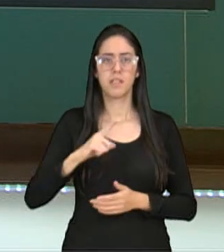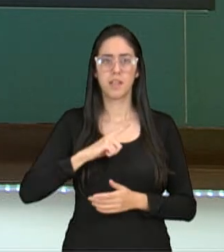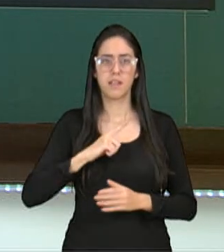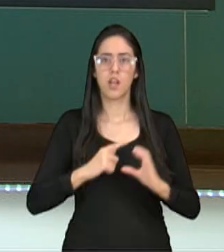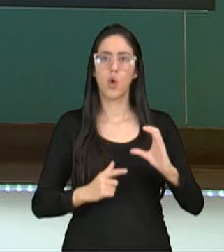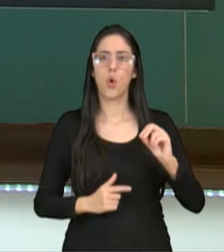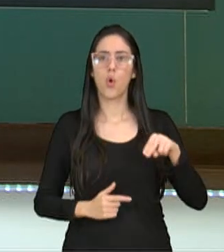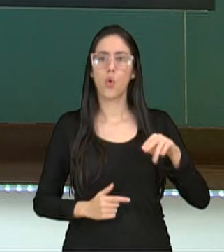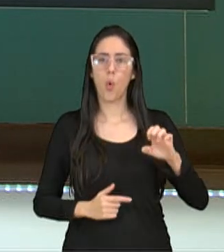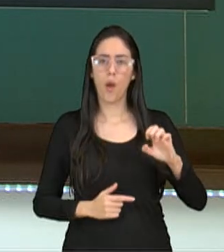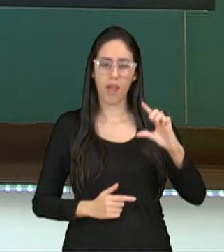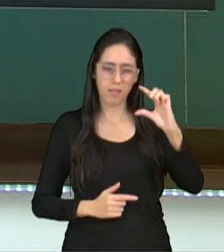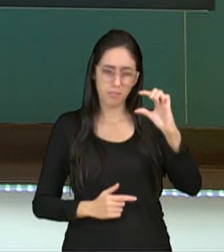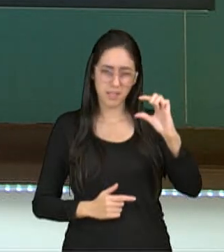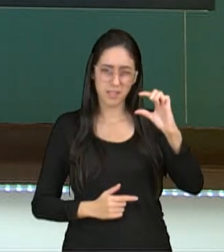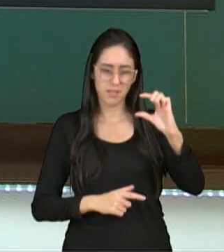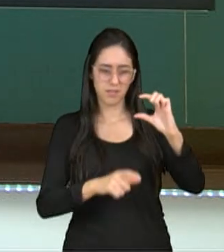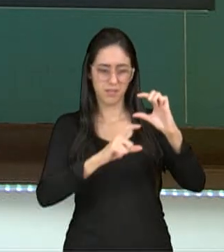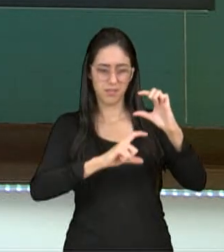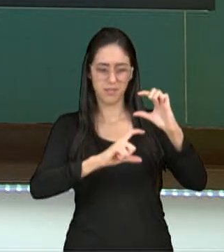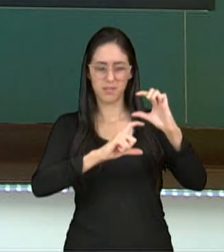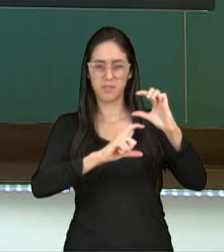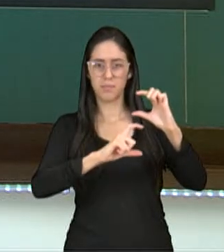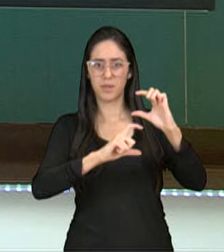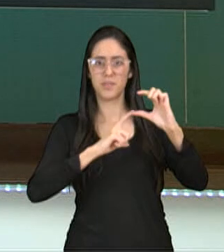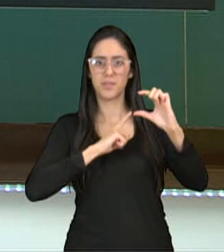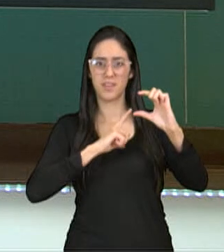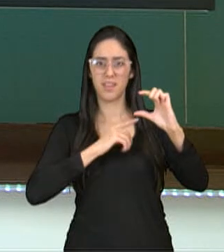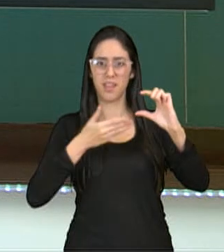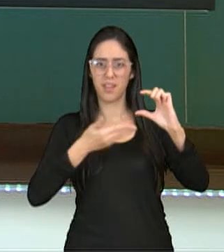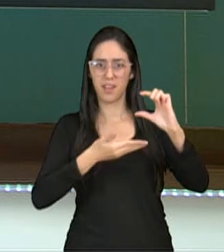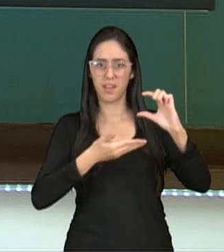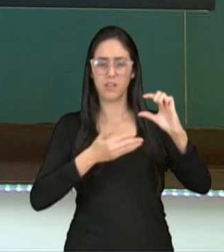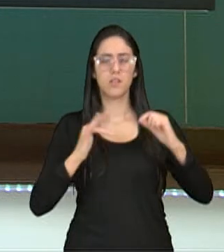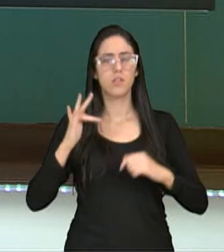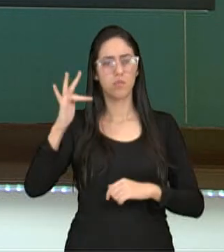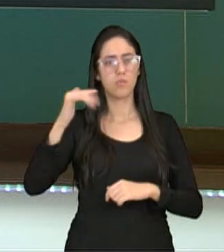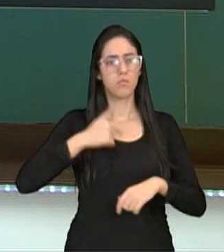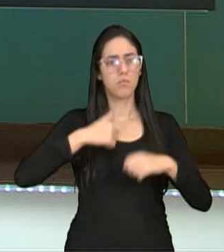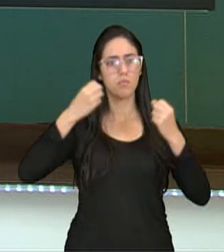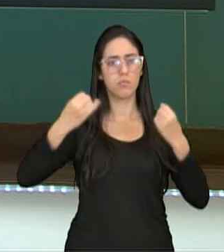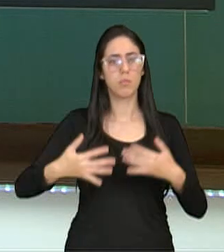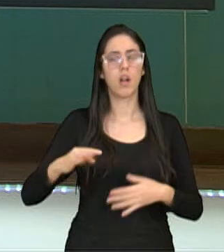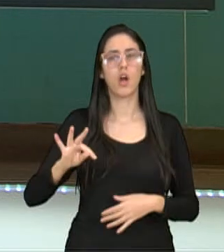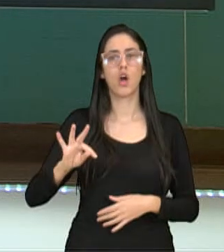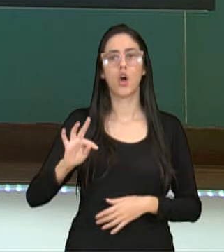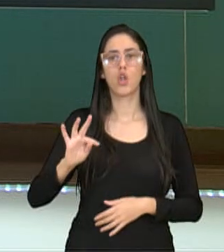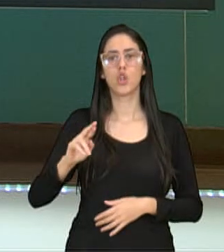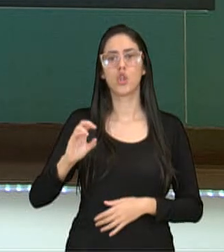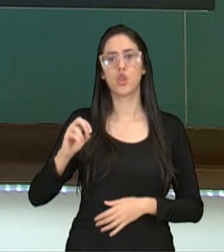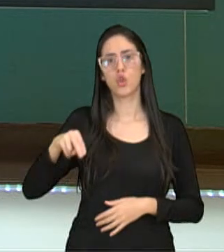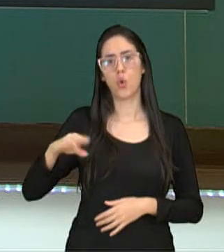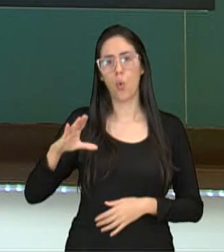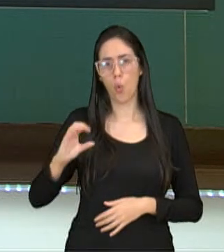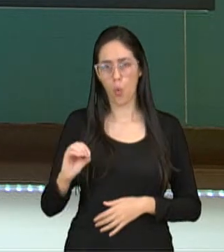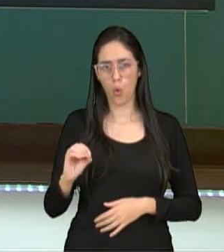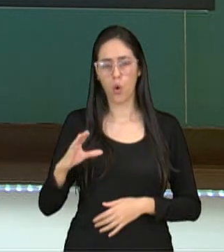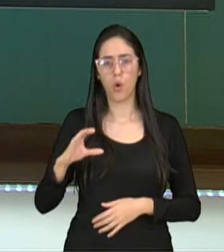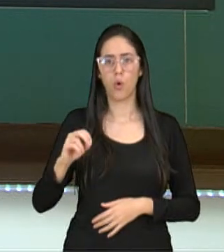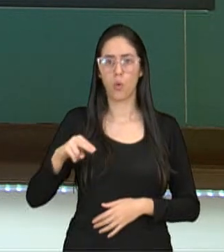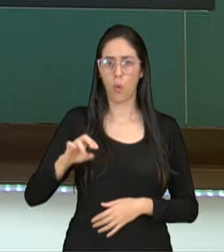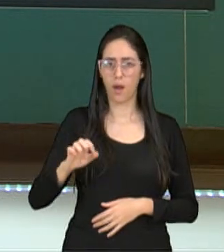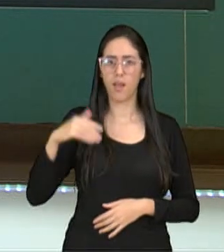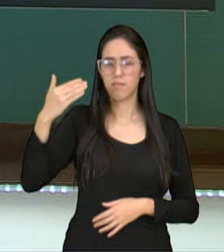menor e o de baixo agora é o que a gente vai trabalhar mais futuramente, que a gente chama de um tronco de cone. Tá? A